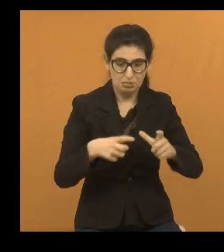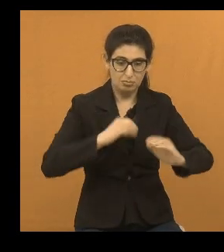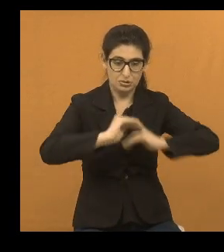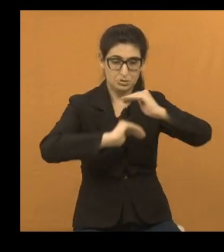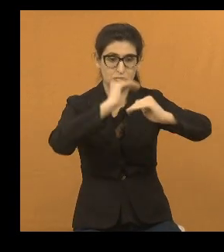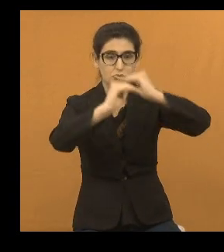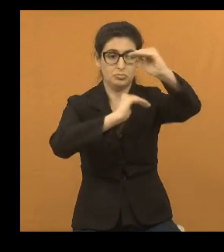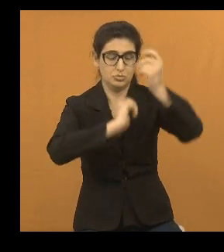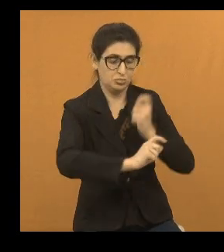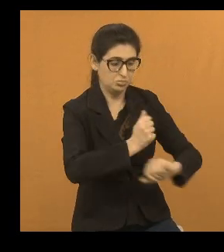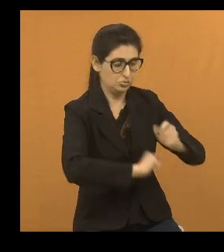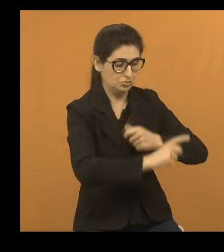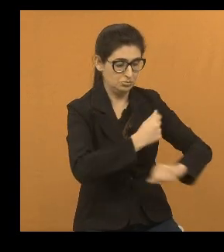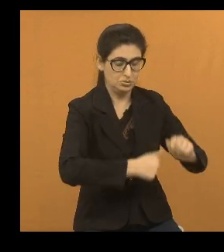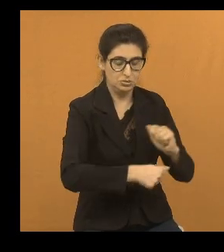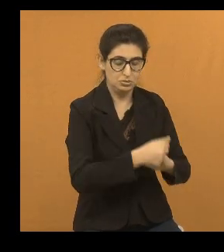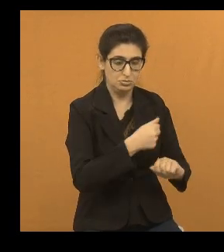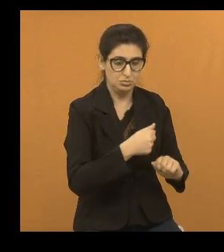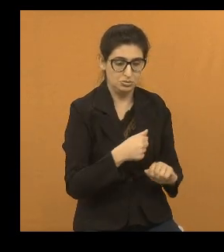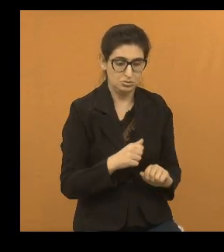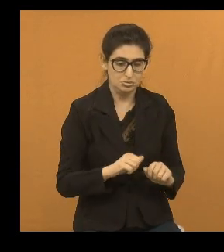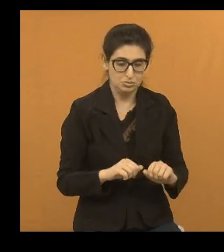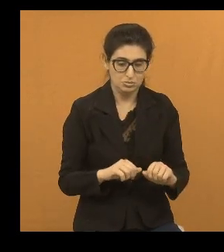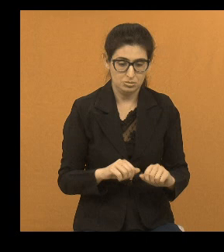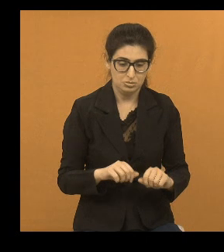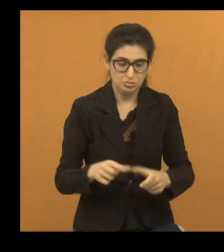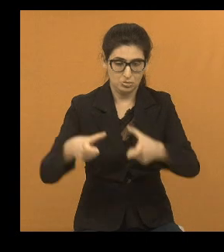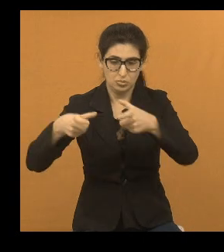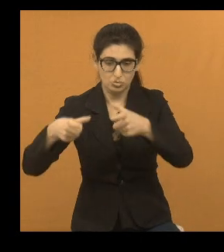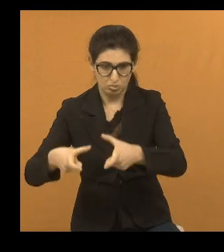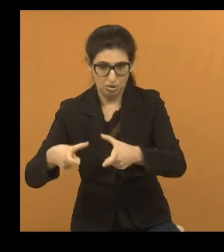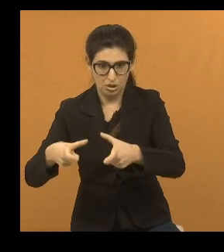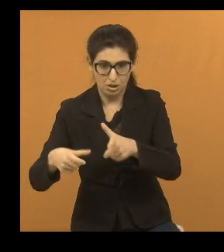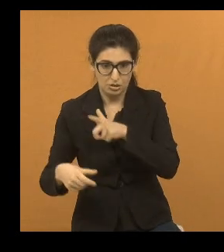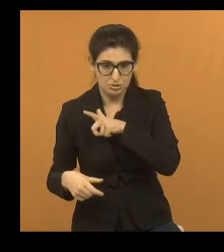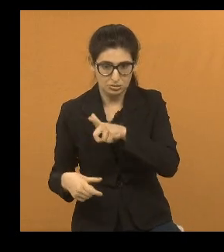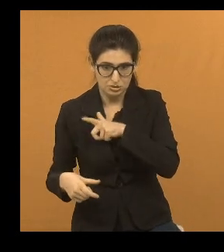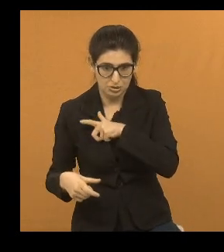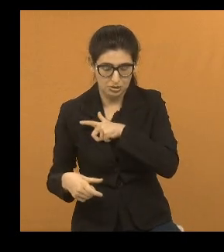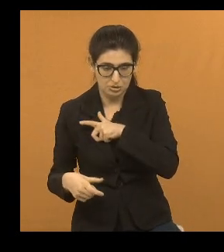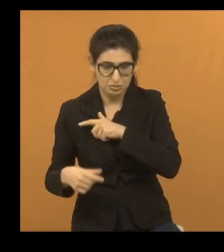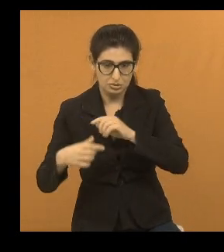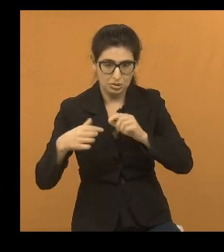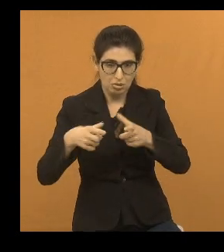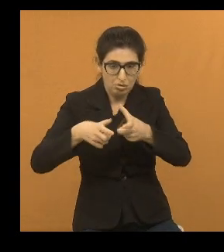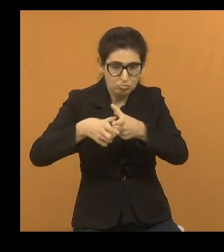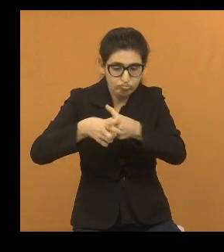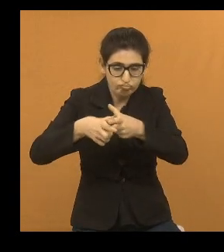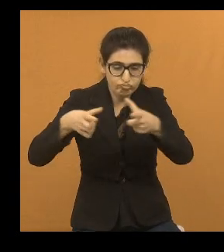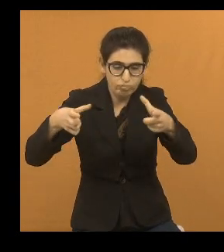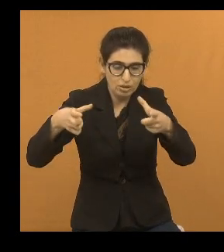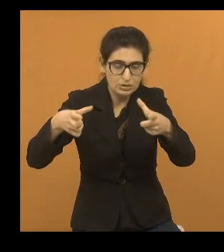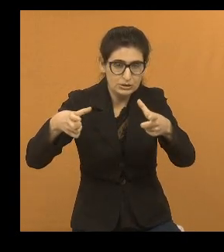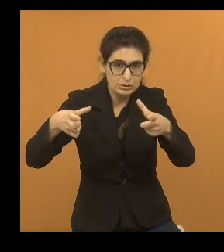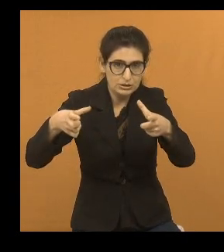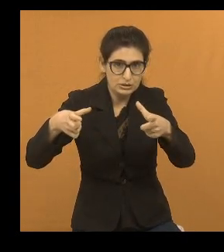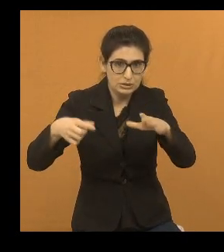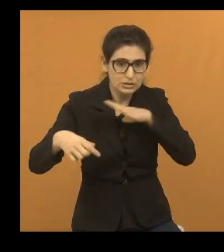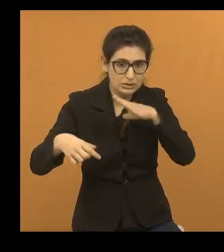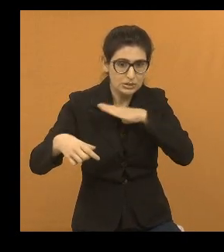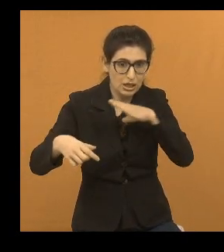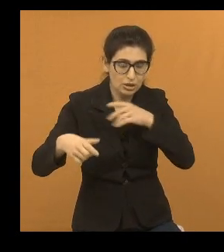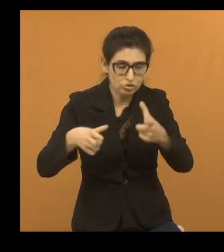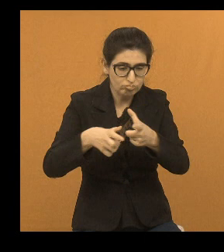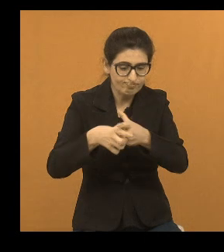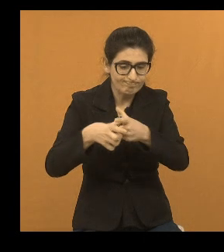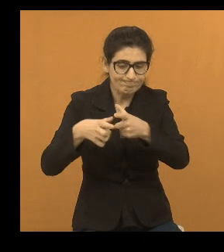econômico e em novas unidades de áreas já ocupadas, visando a expansão urbana. Como eu disse, a cidade cresceu e a disponibilidade desses